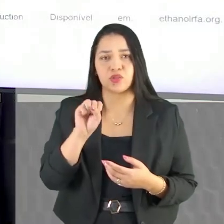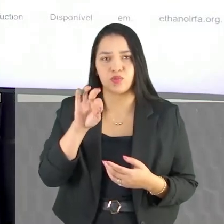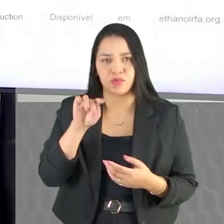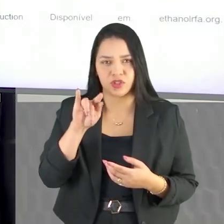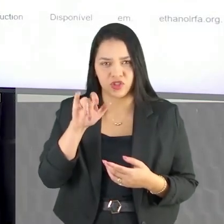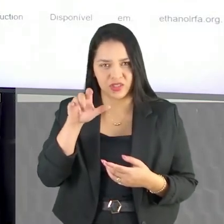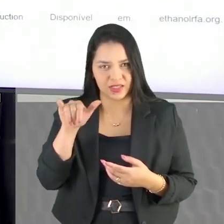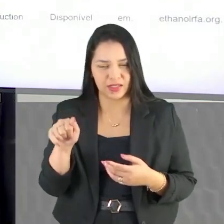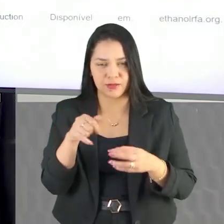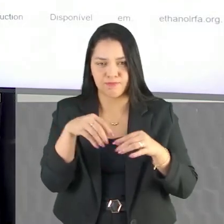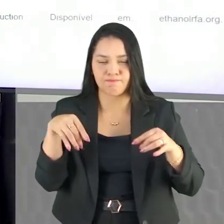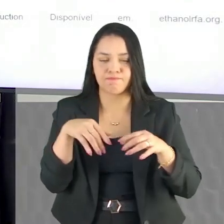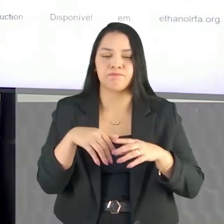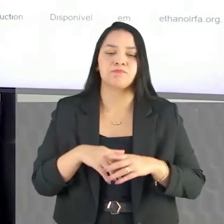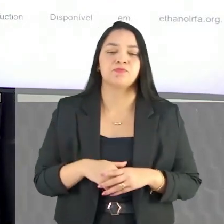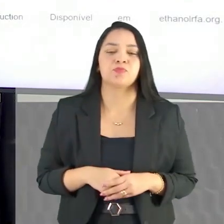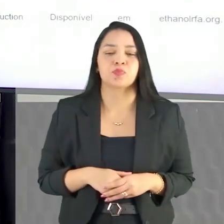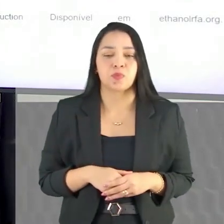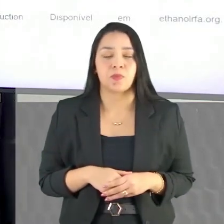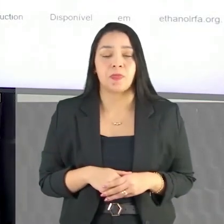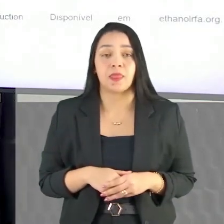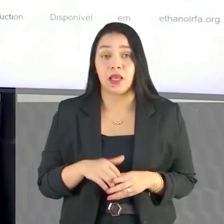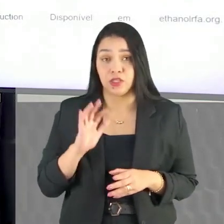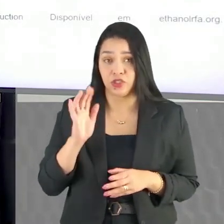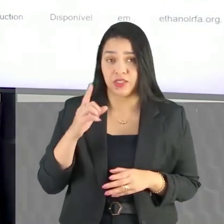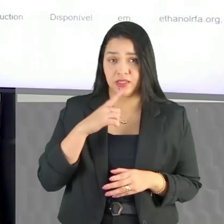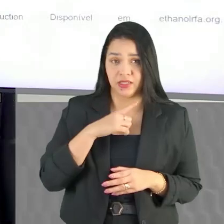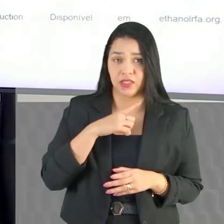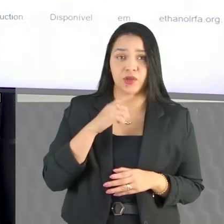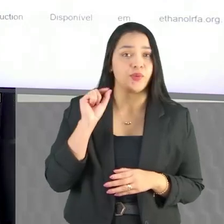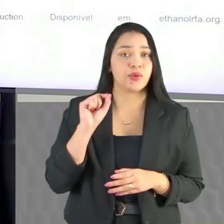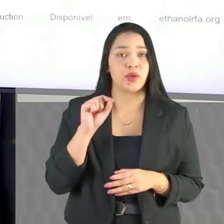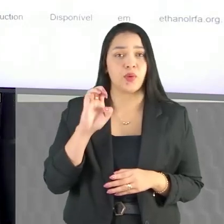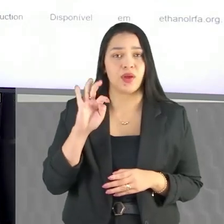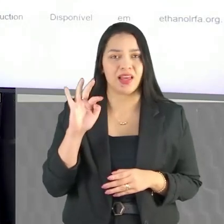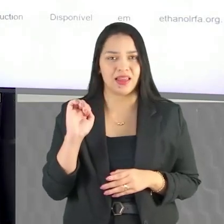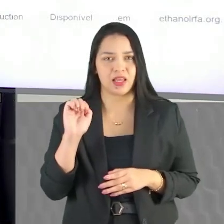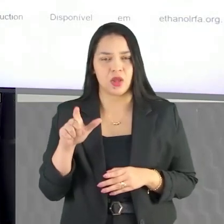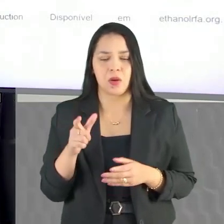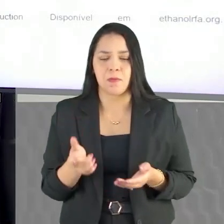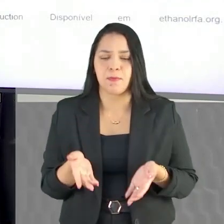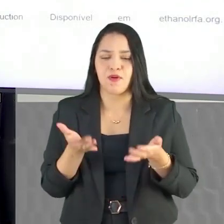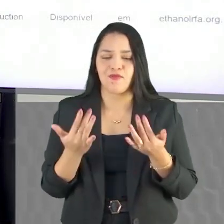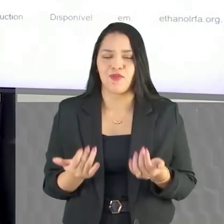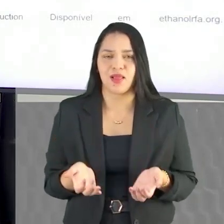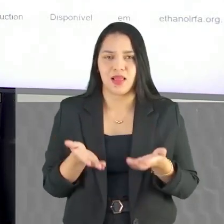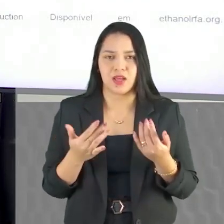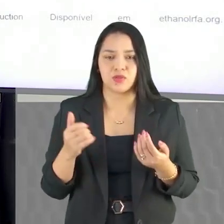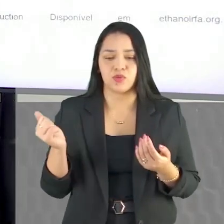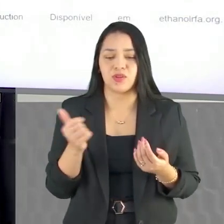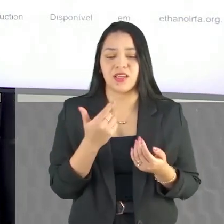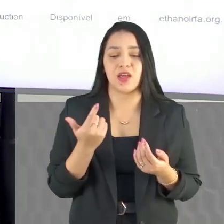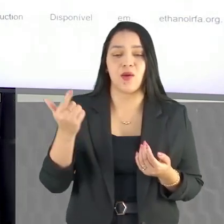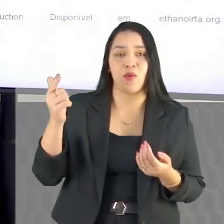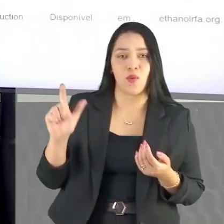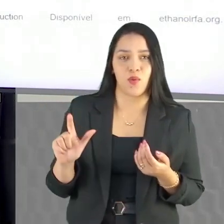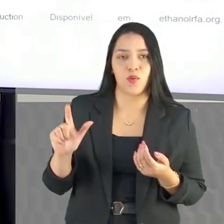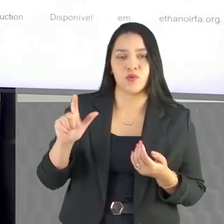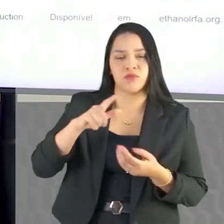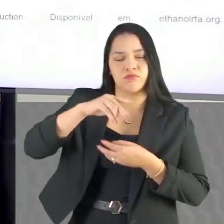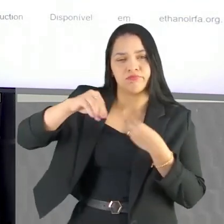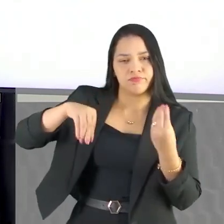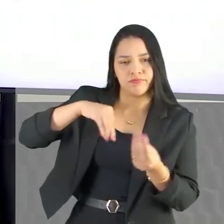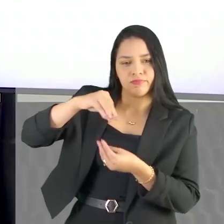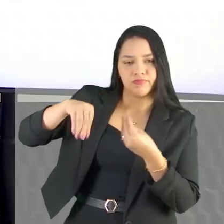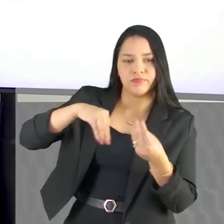substâncias. Até uma determinada concentração, o etanol é mais volátil que outros componentes dessa